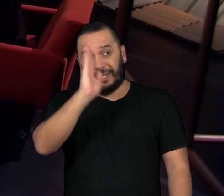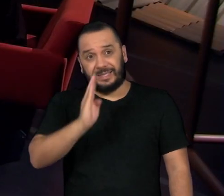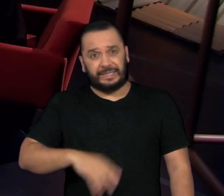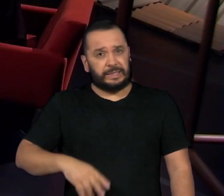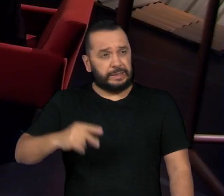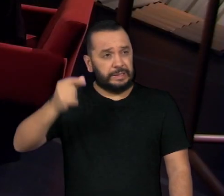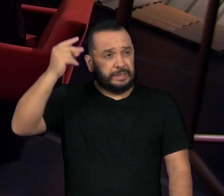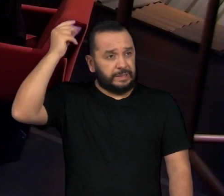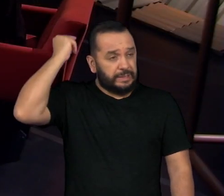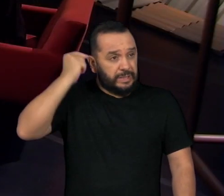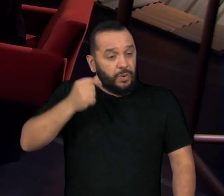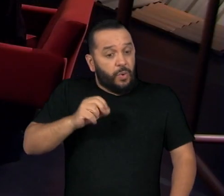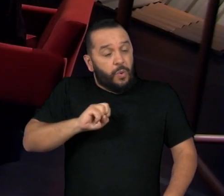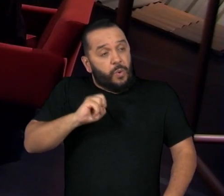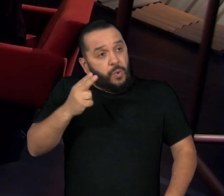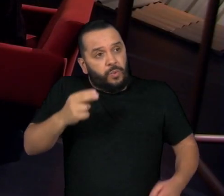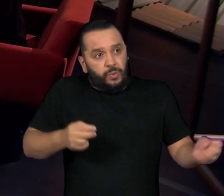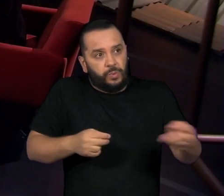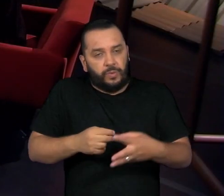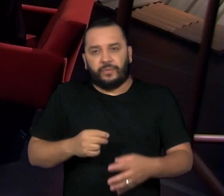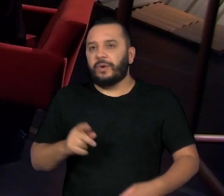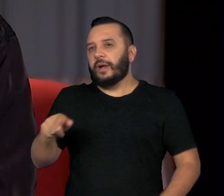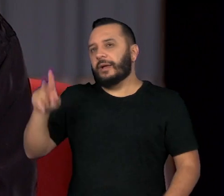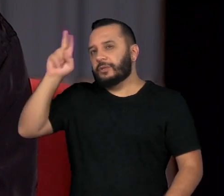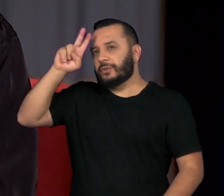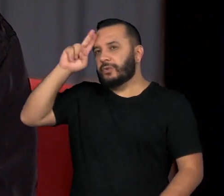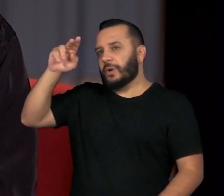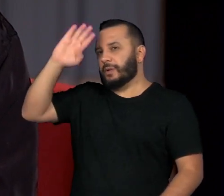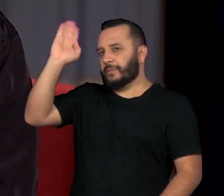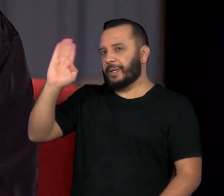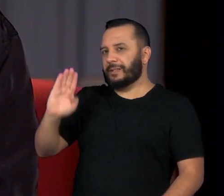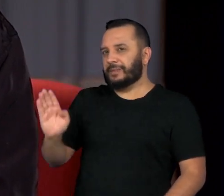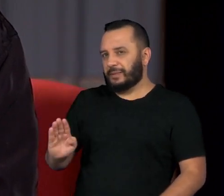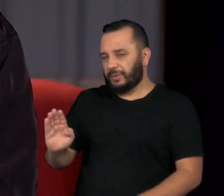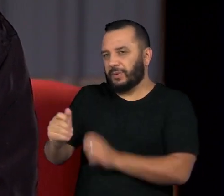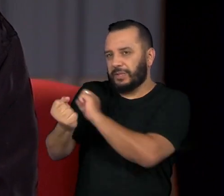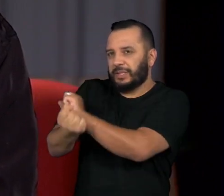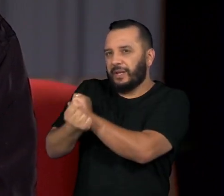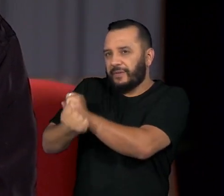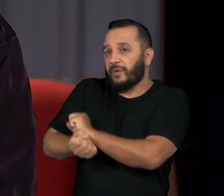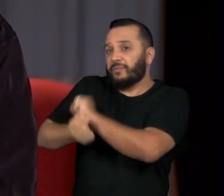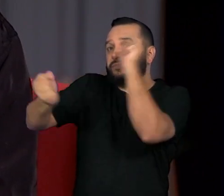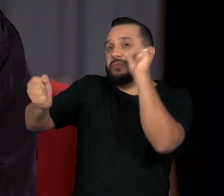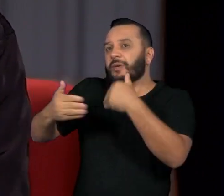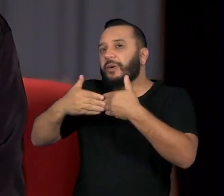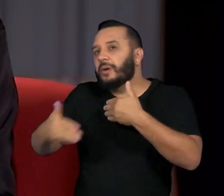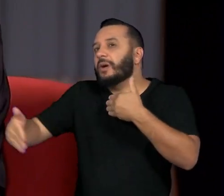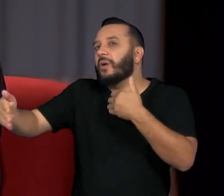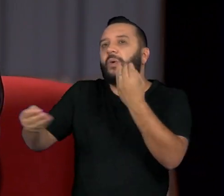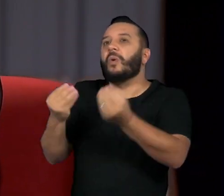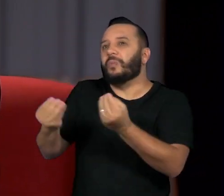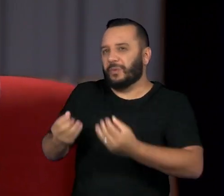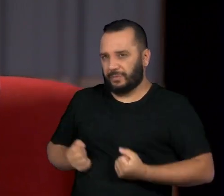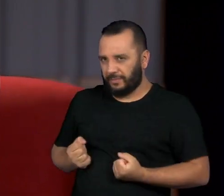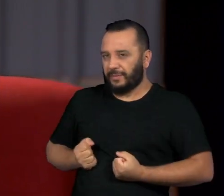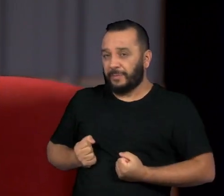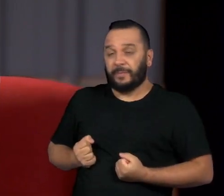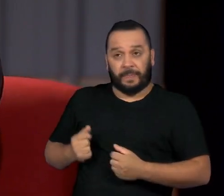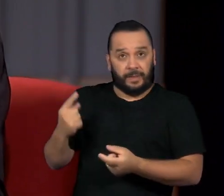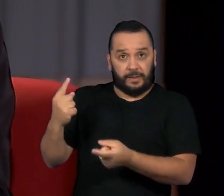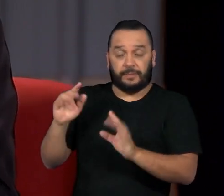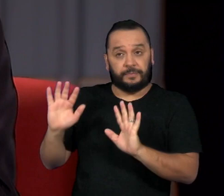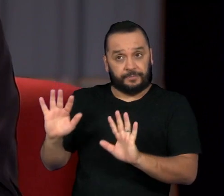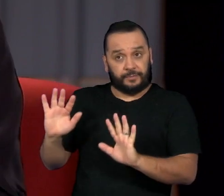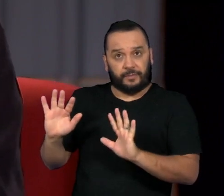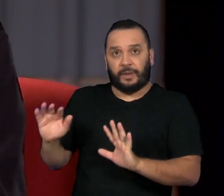que é uma história sobre o Brasil pós-abolição. E para mostrar que a escravidão... Bom, não era para isso, tá? Eu estou